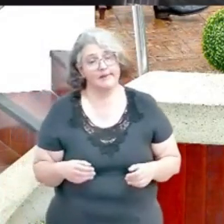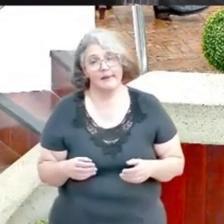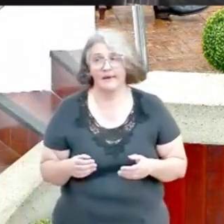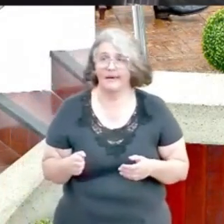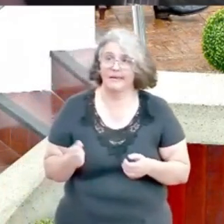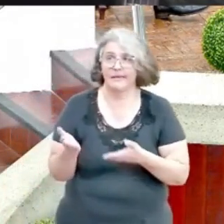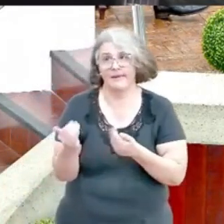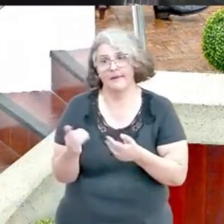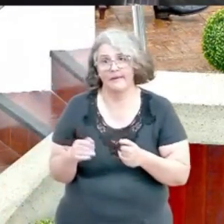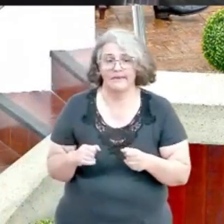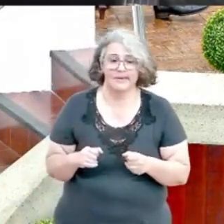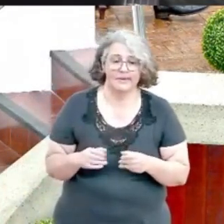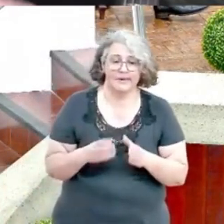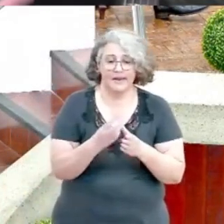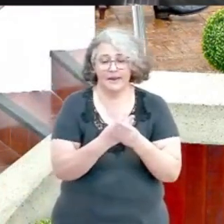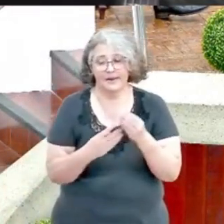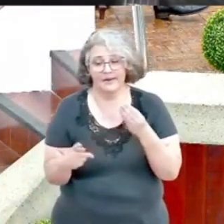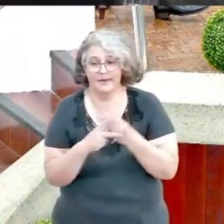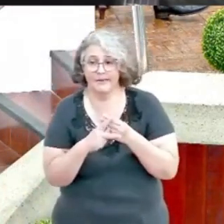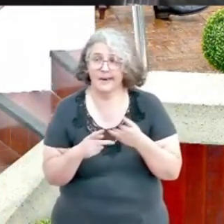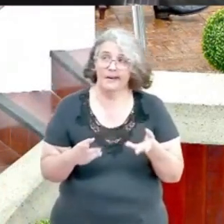UMP, da SAF.